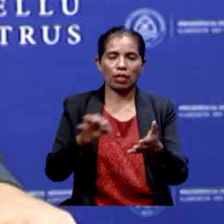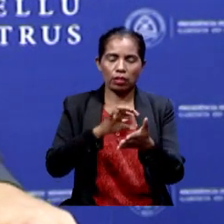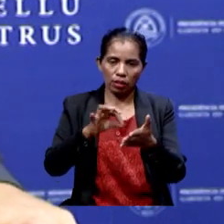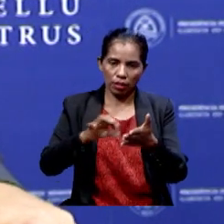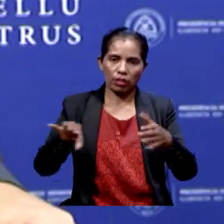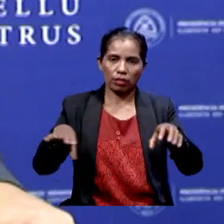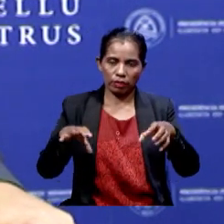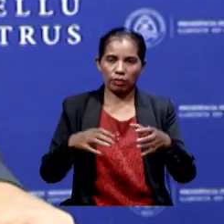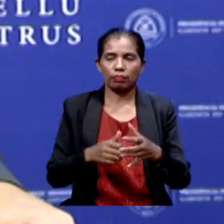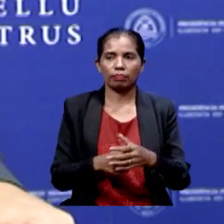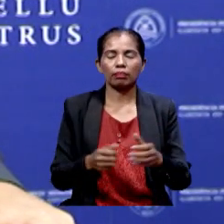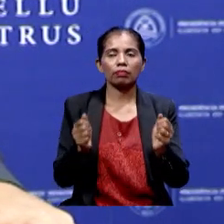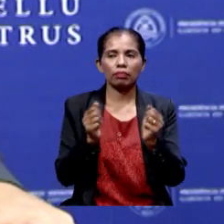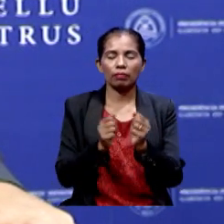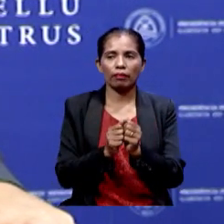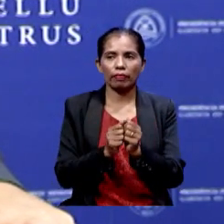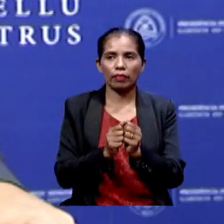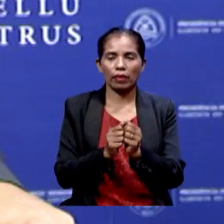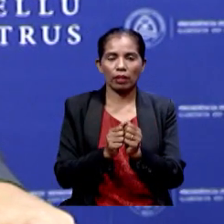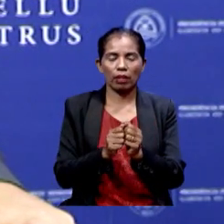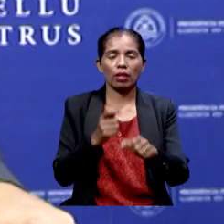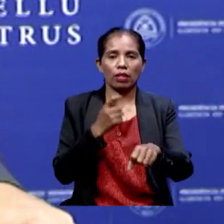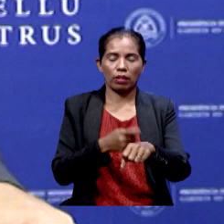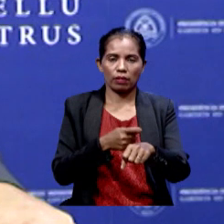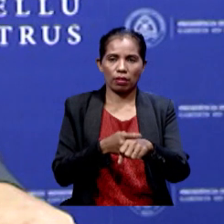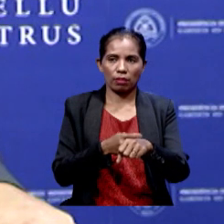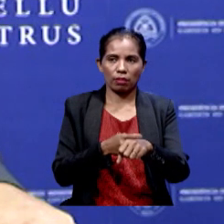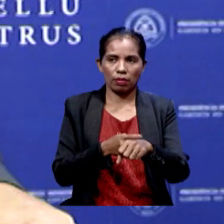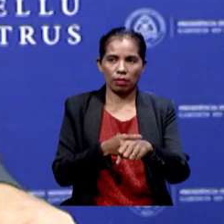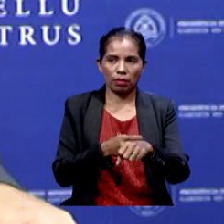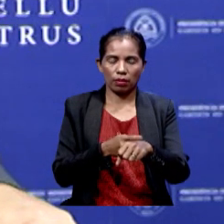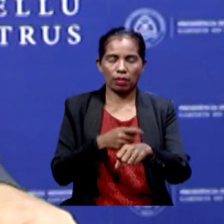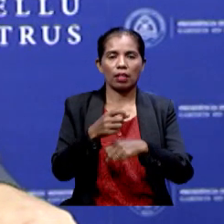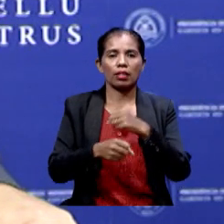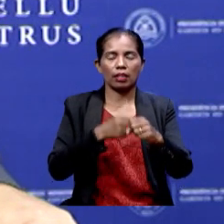maga ho duração renovável cartina.